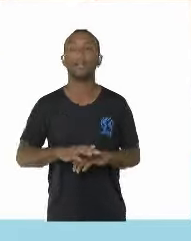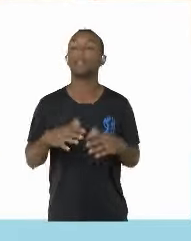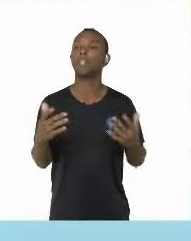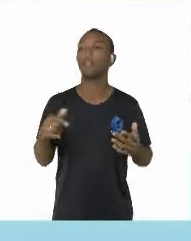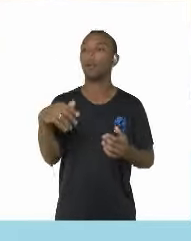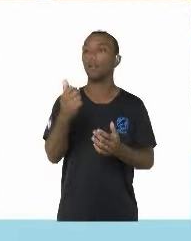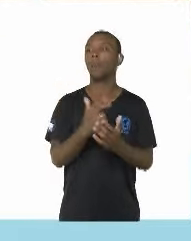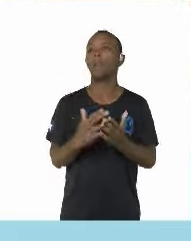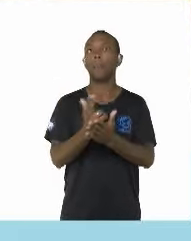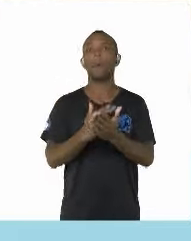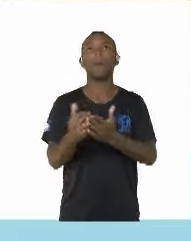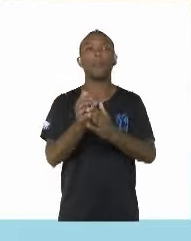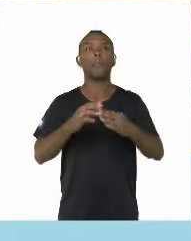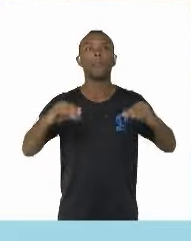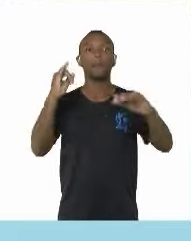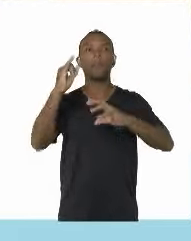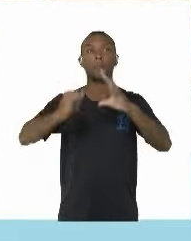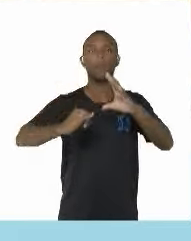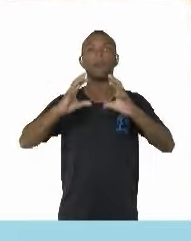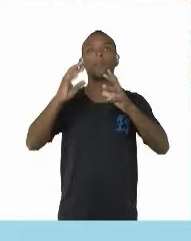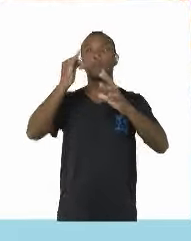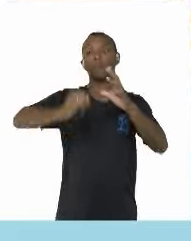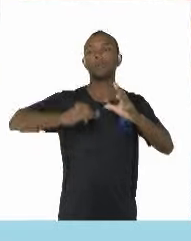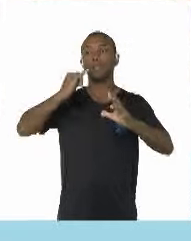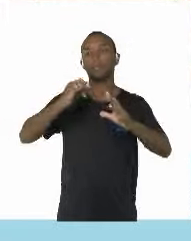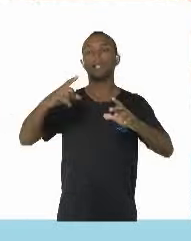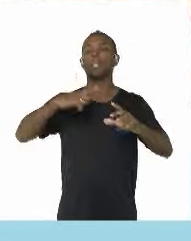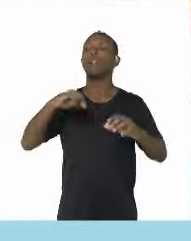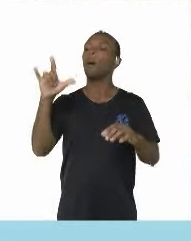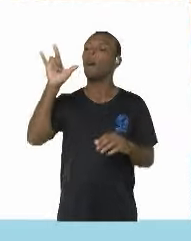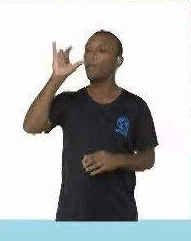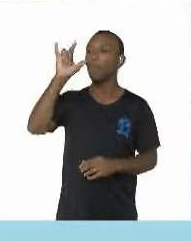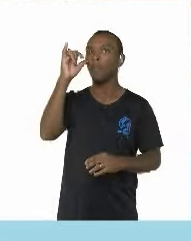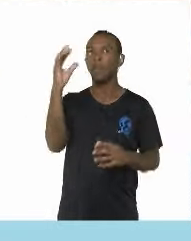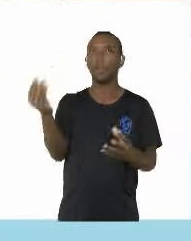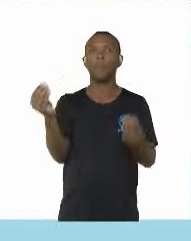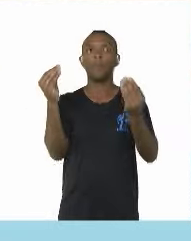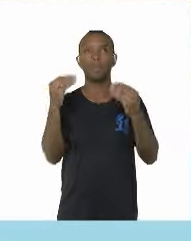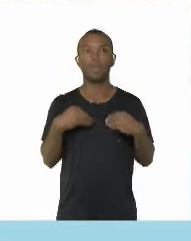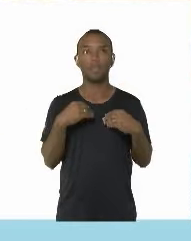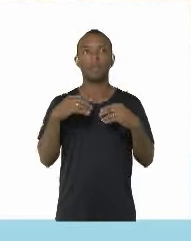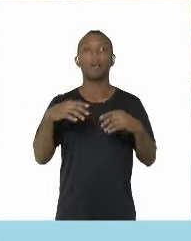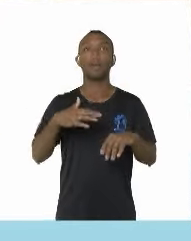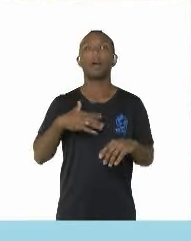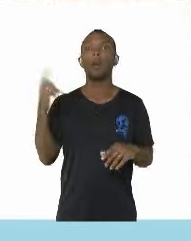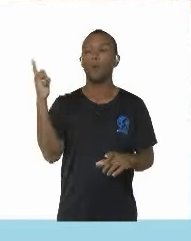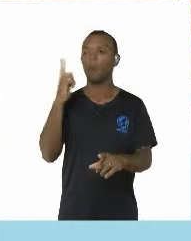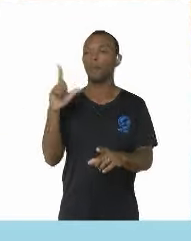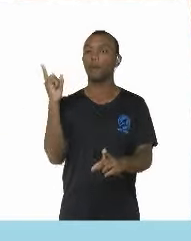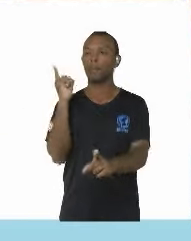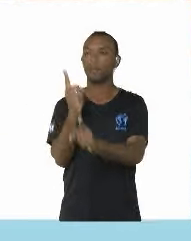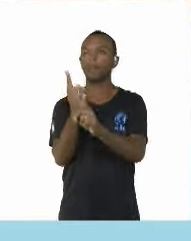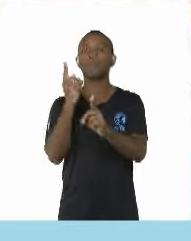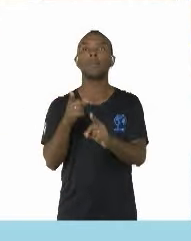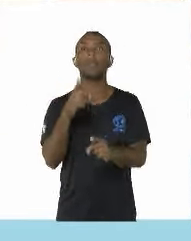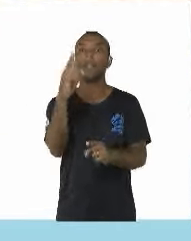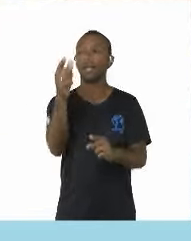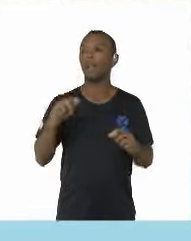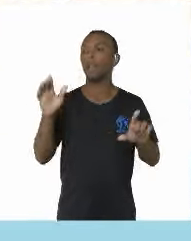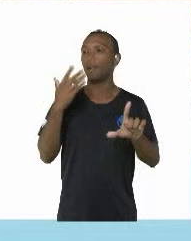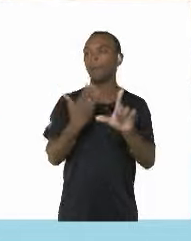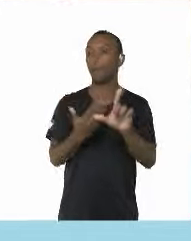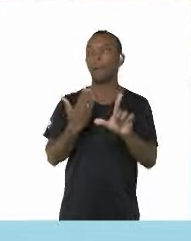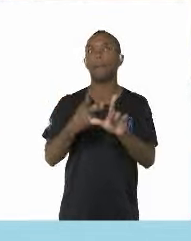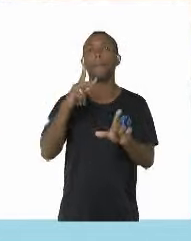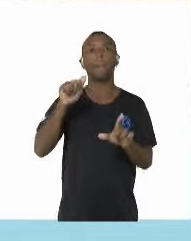Projeção internacional. O Instagram ele me trouxe essa... Não só o Instagram, antes de ir para o Instagram, eu tinha encontrado uma plataforma chamada Pattern